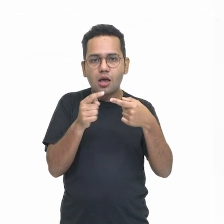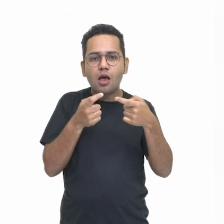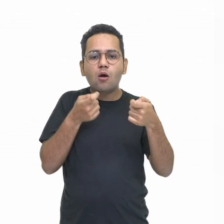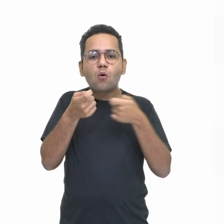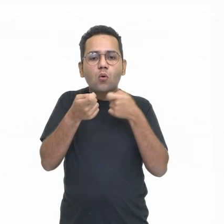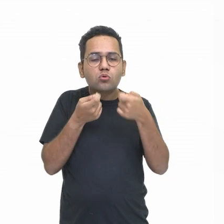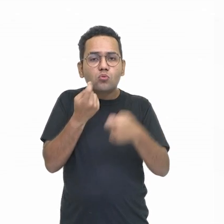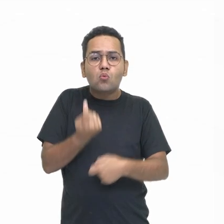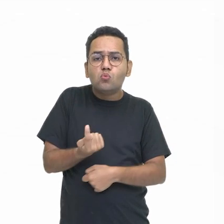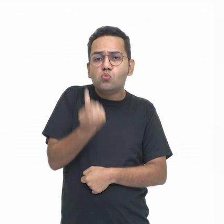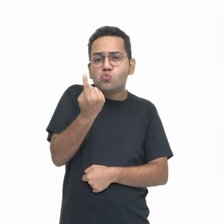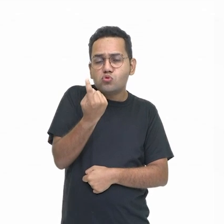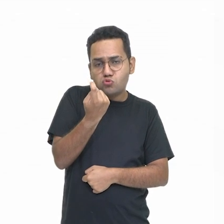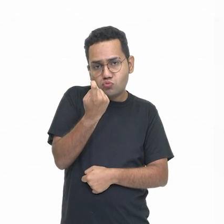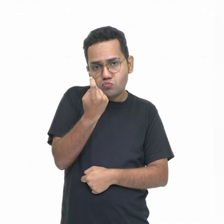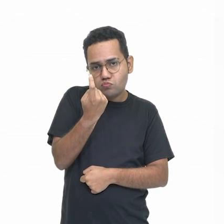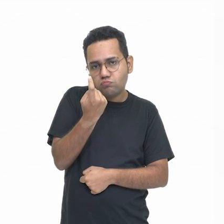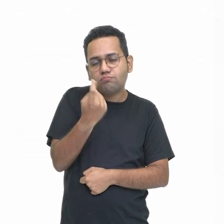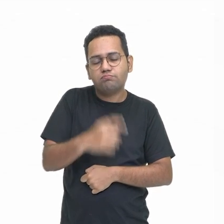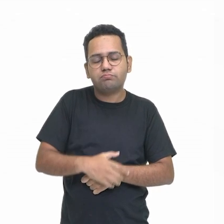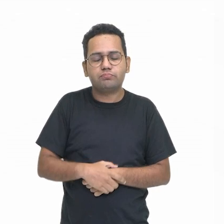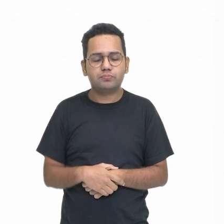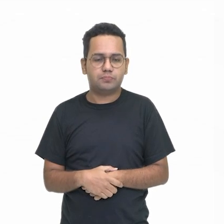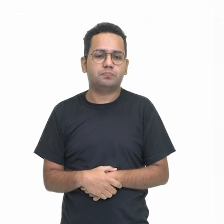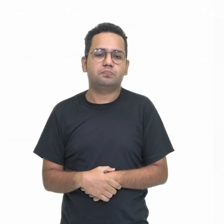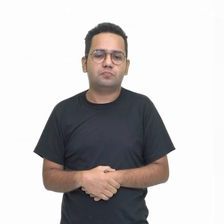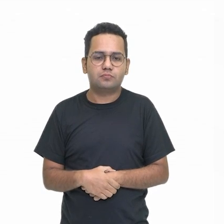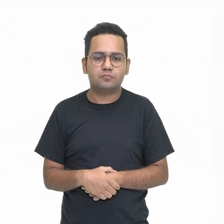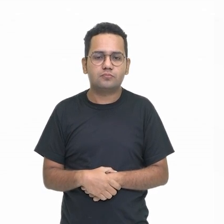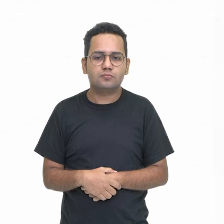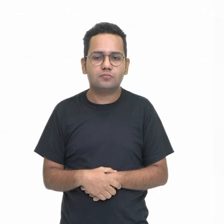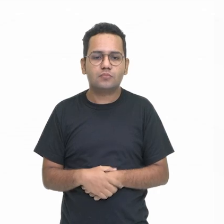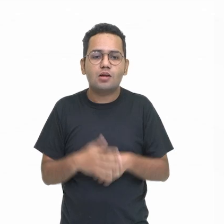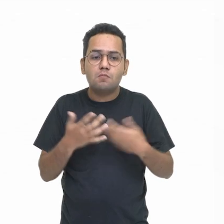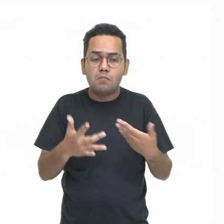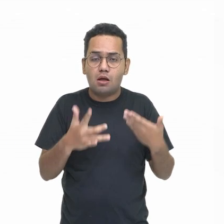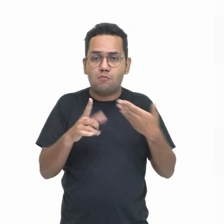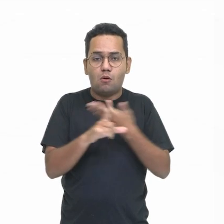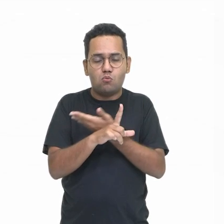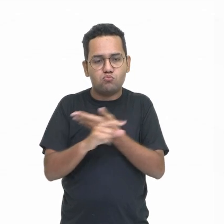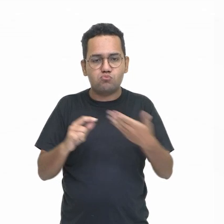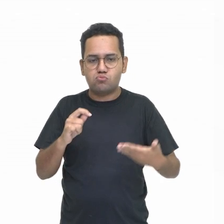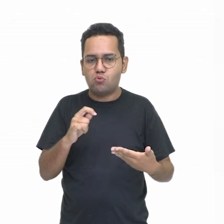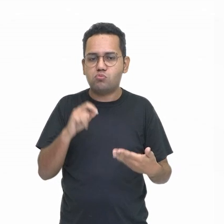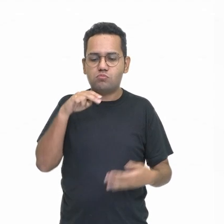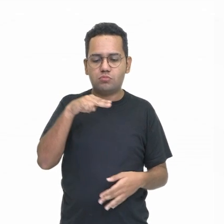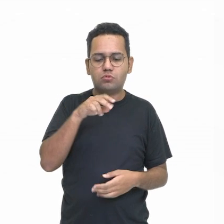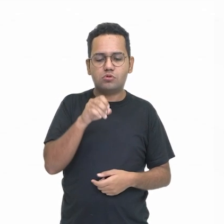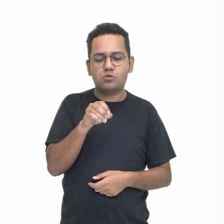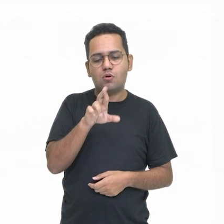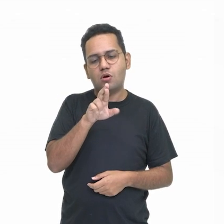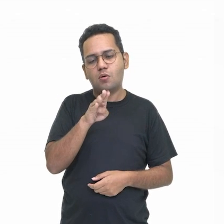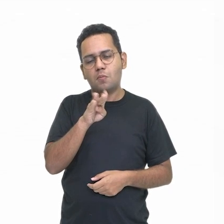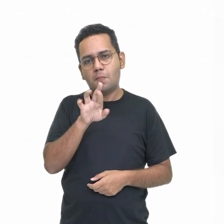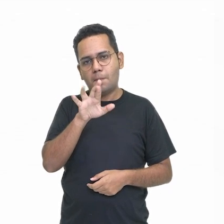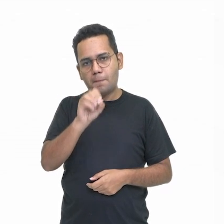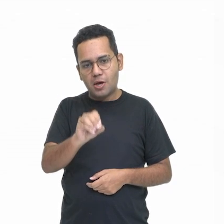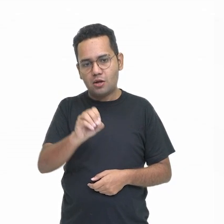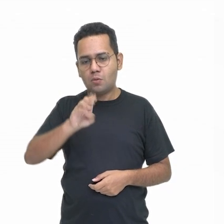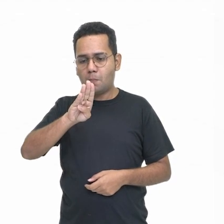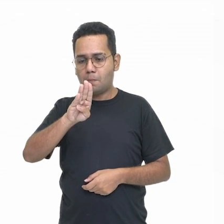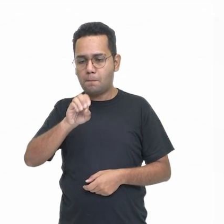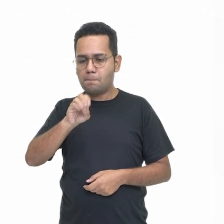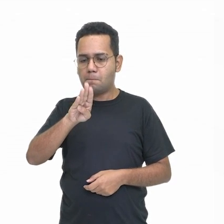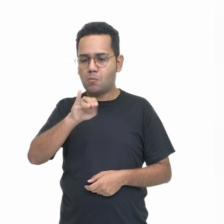O monopólio legítimo desses instrumentos, segundo Bobbio, ou Norberto Bobbio,